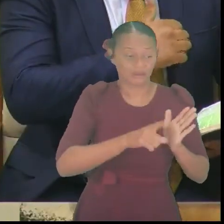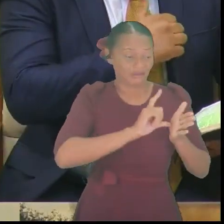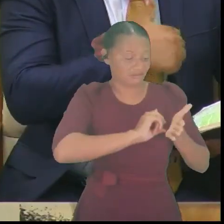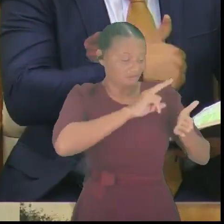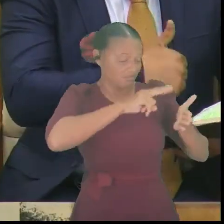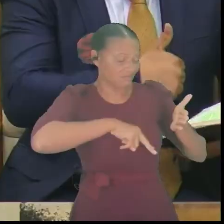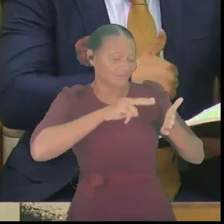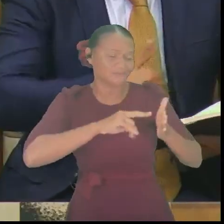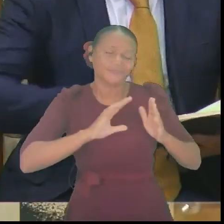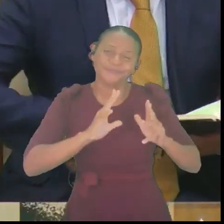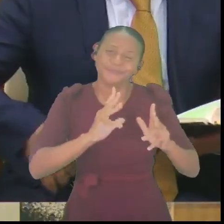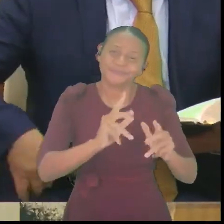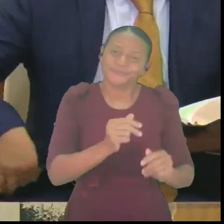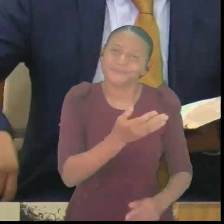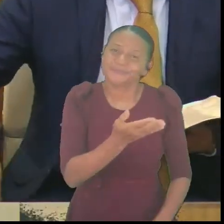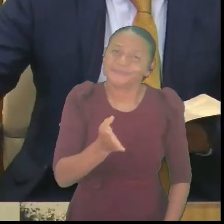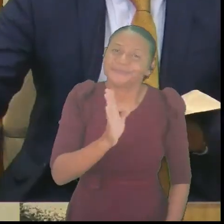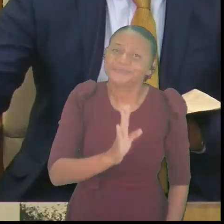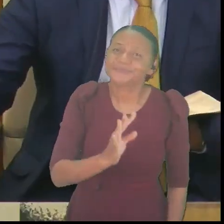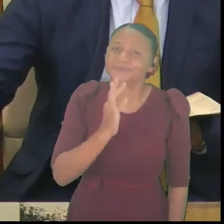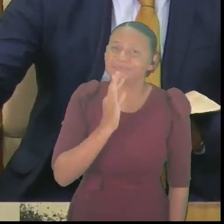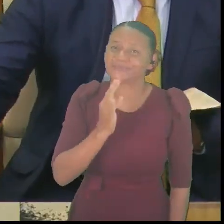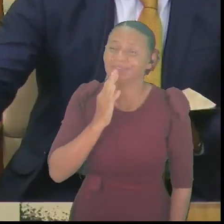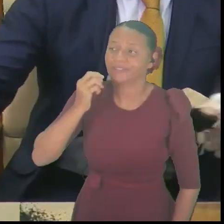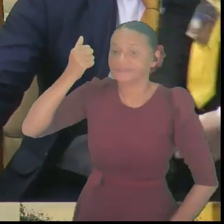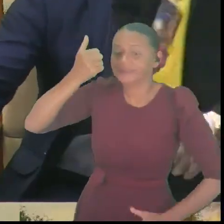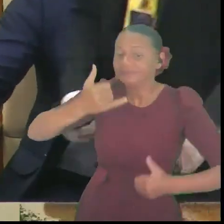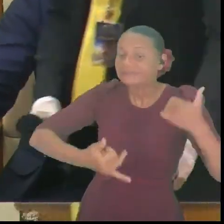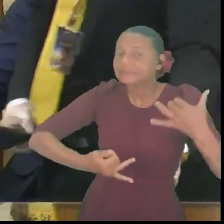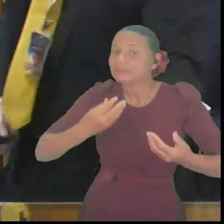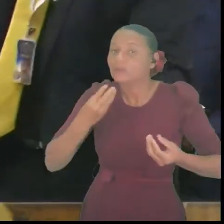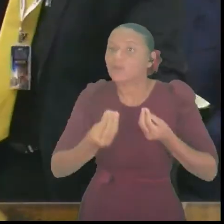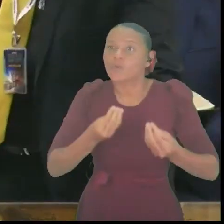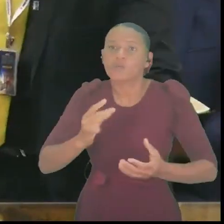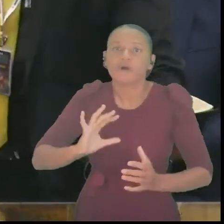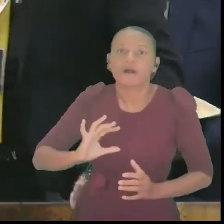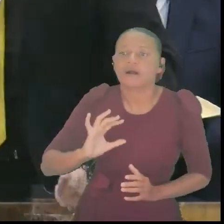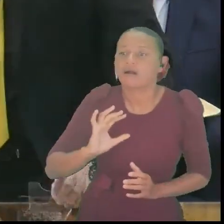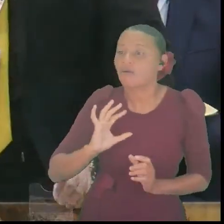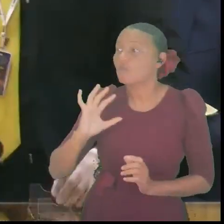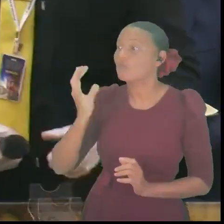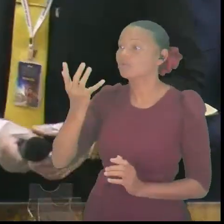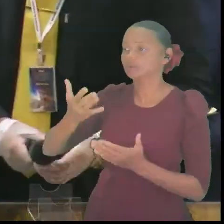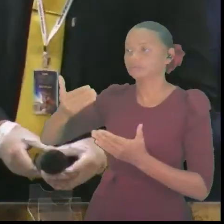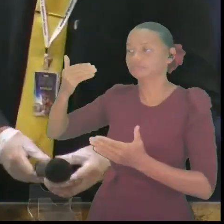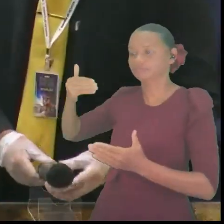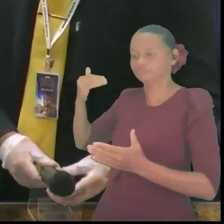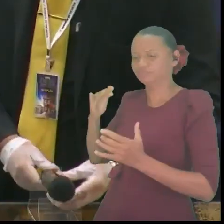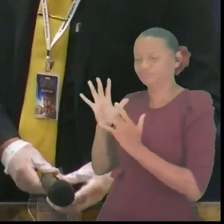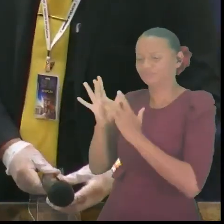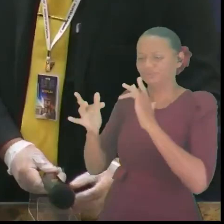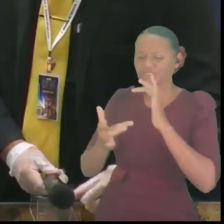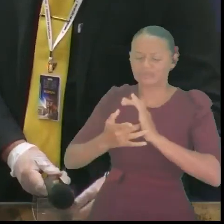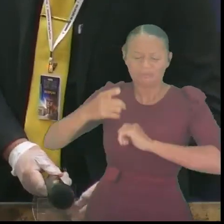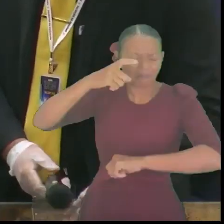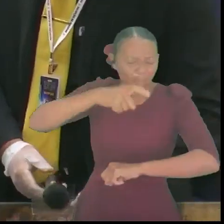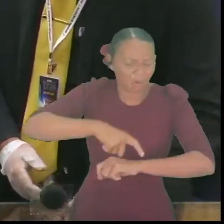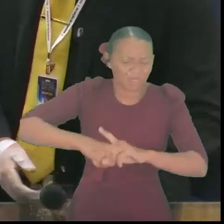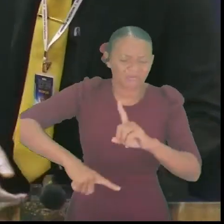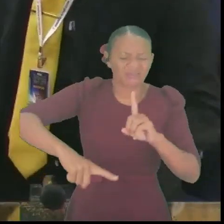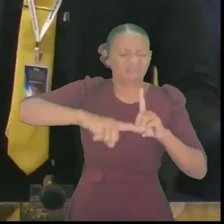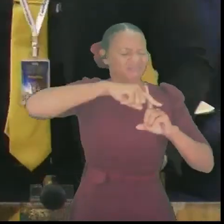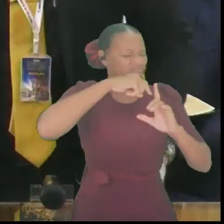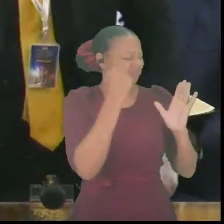conhecido de todos nós, retrata o momento da crucificação de nosso Senhor e Salvador Jesus